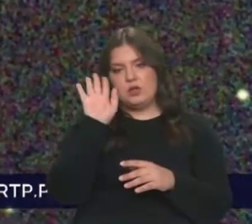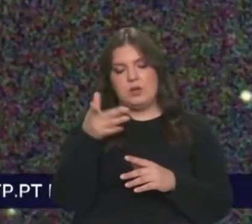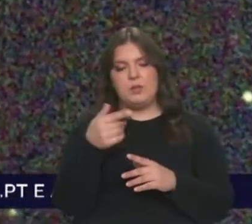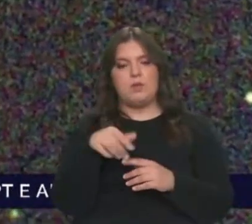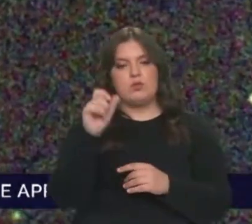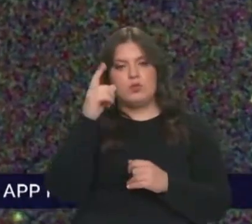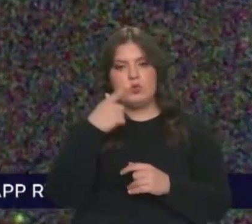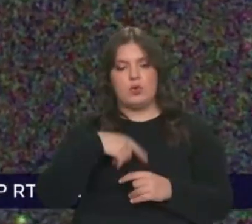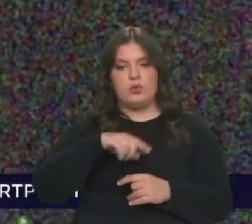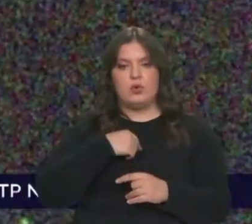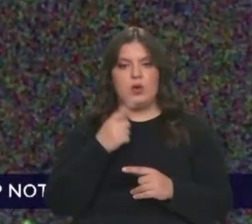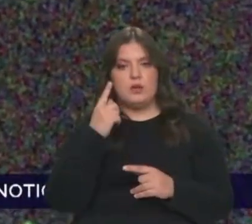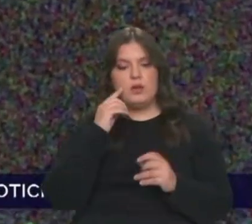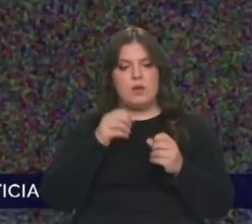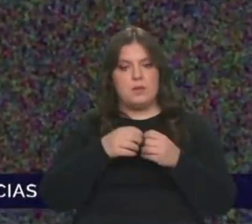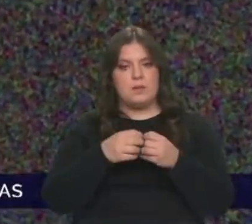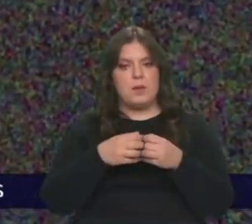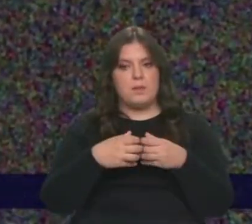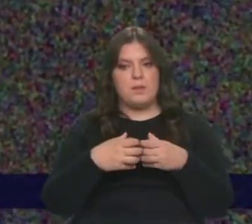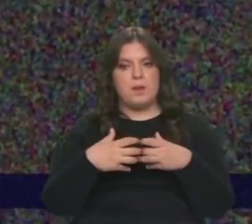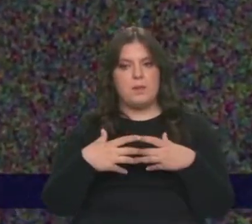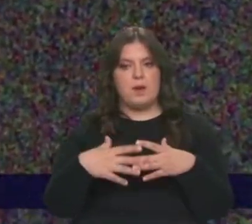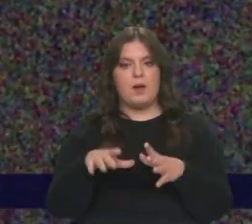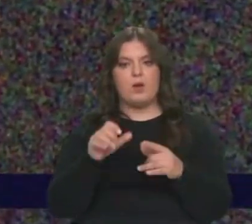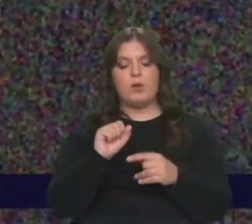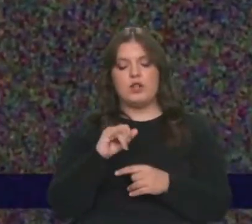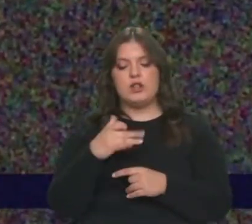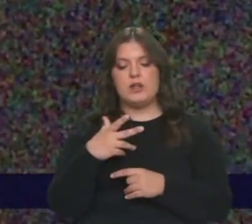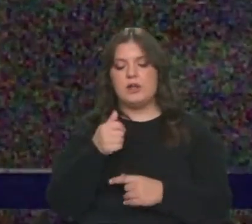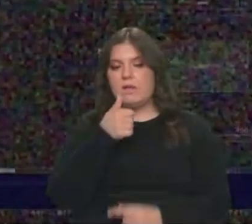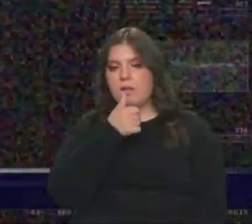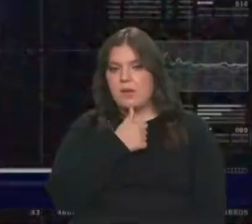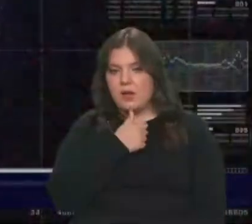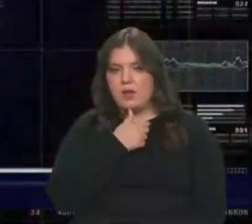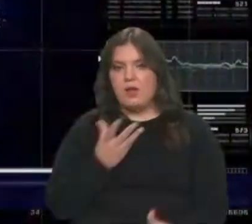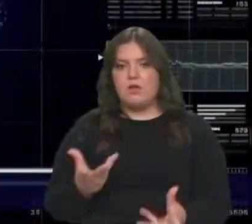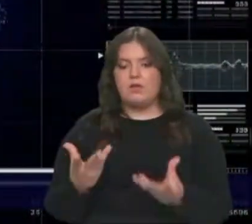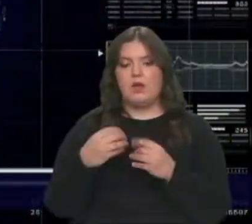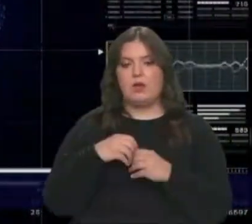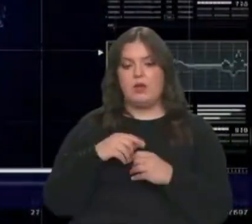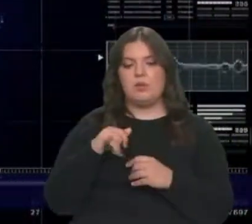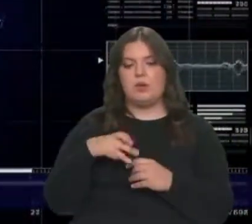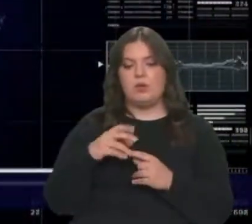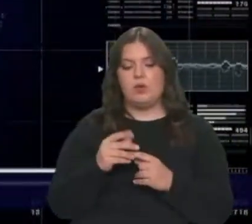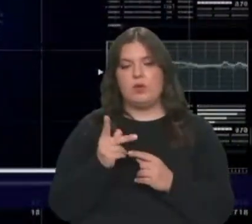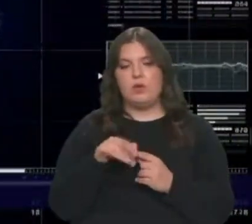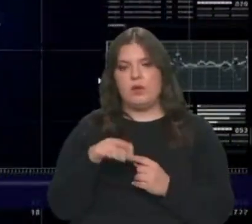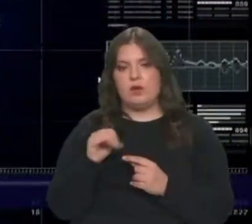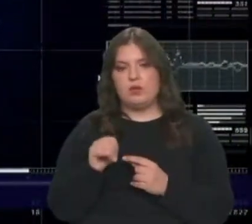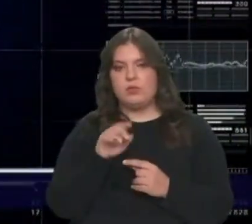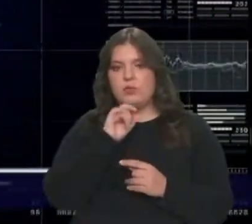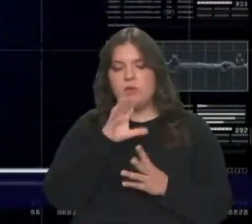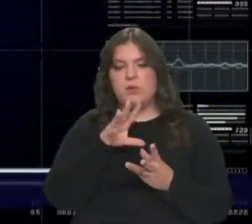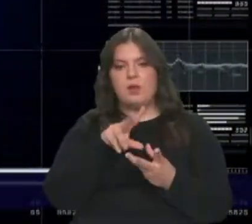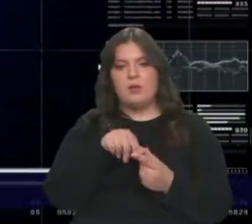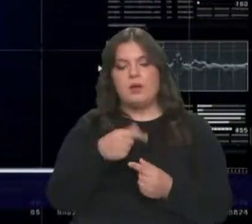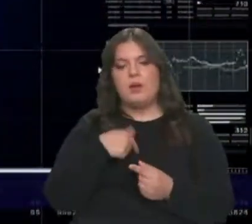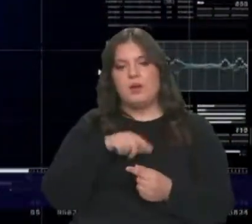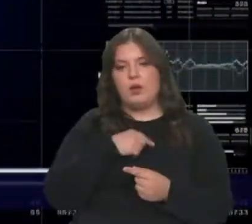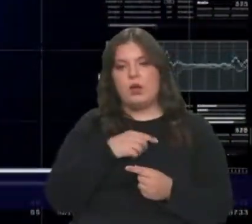nosso Sol ele vai expandir-se como uma gigante vermelha, vai engolir Mercúrio, Vênus, provavelmente a Terra,